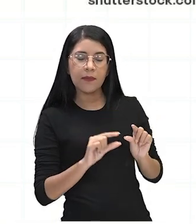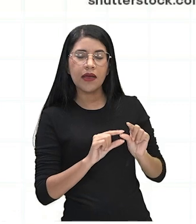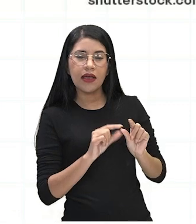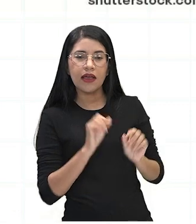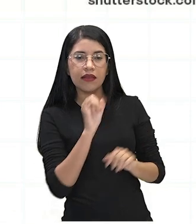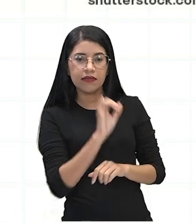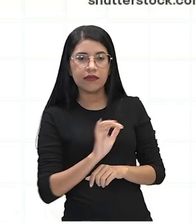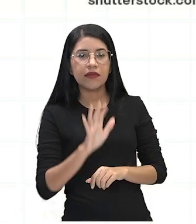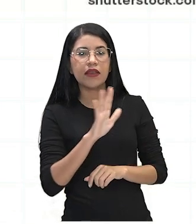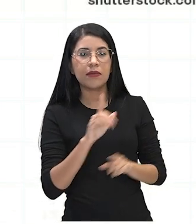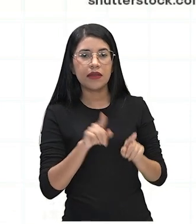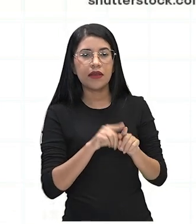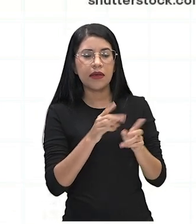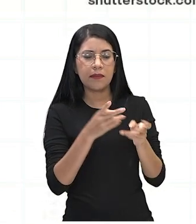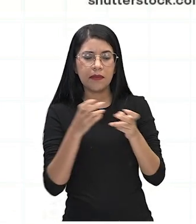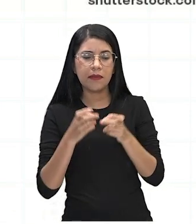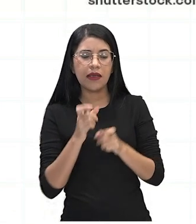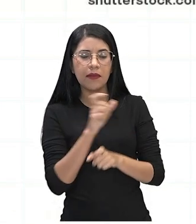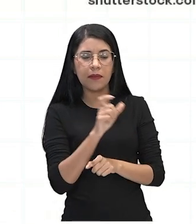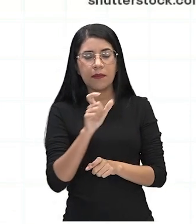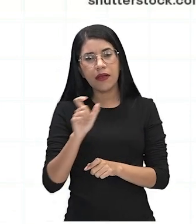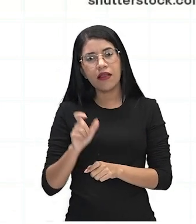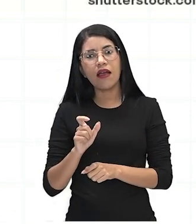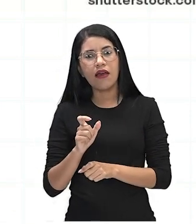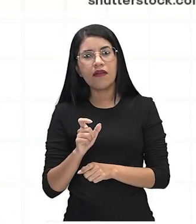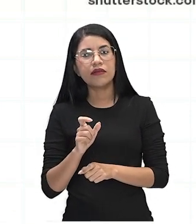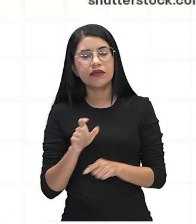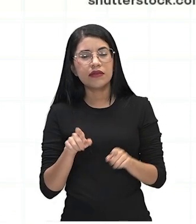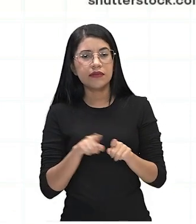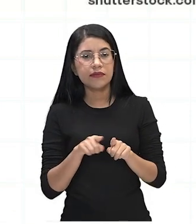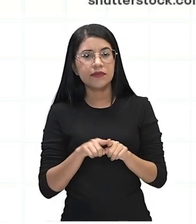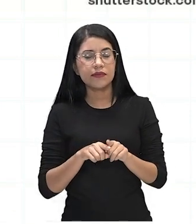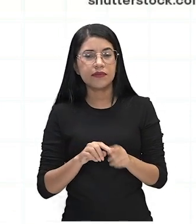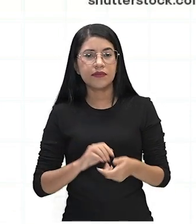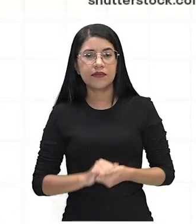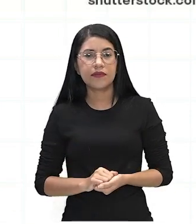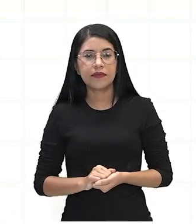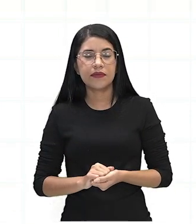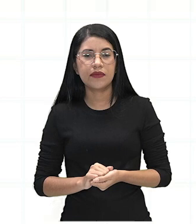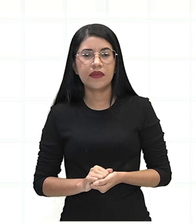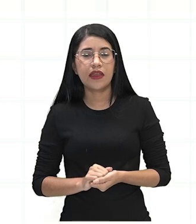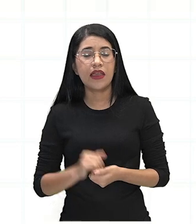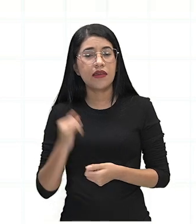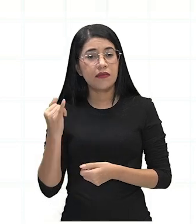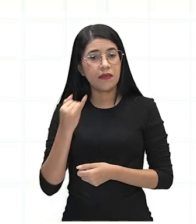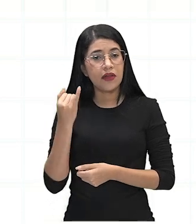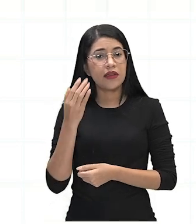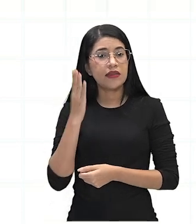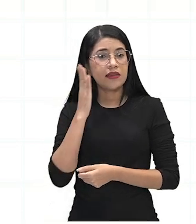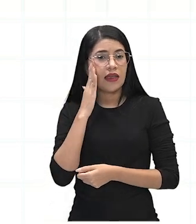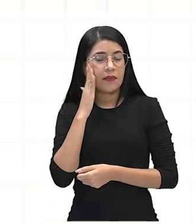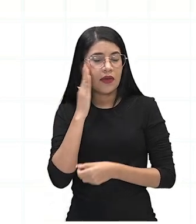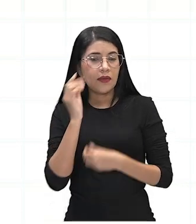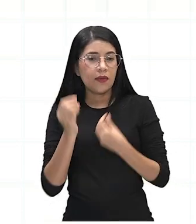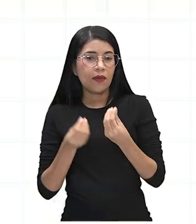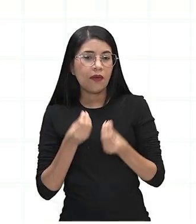as palavras cognatas, tá? Porque é importante usar todo o conhecimento de vocês para